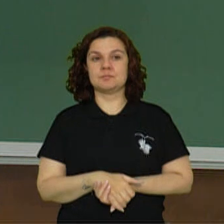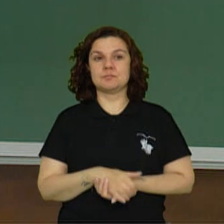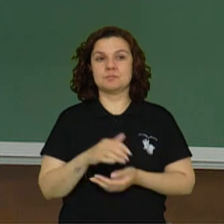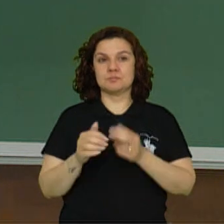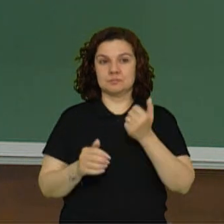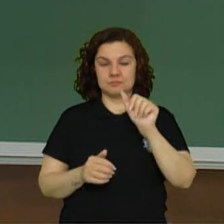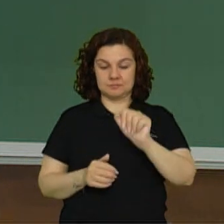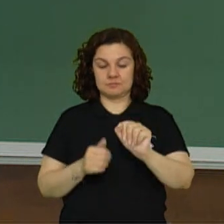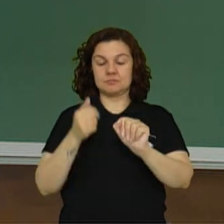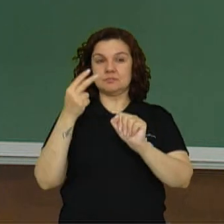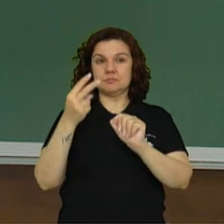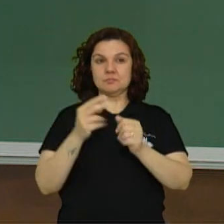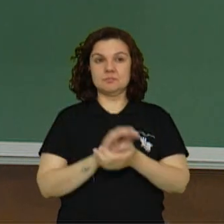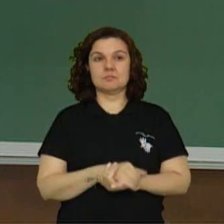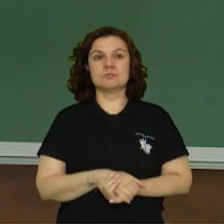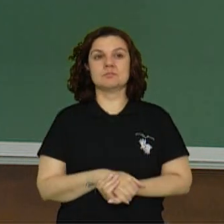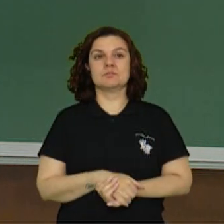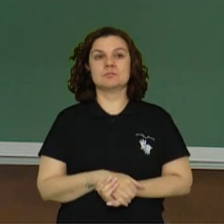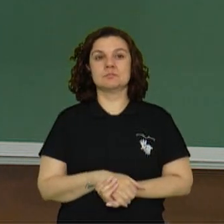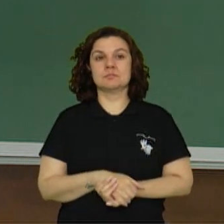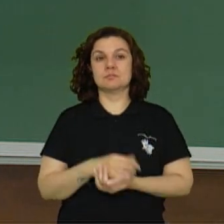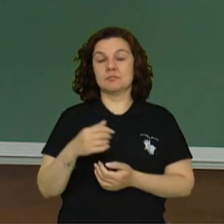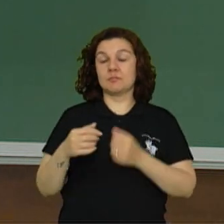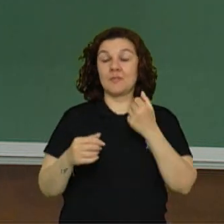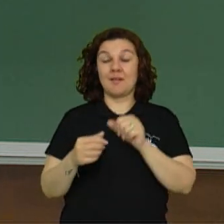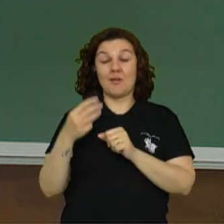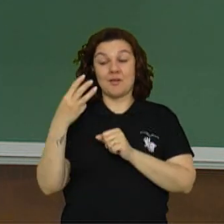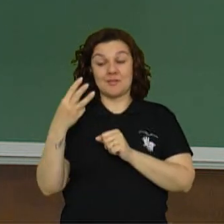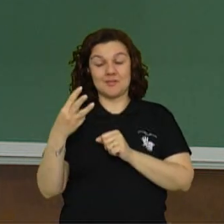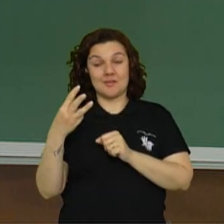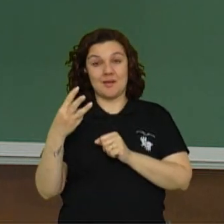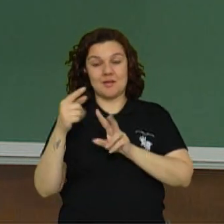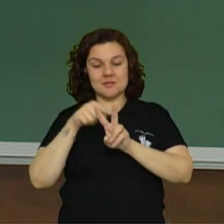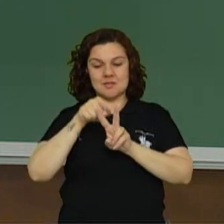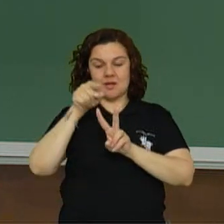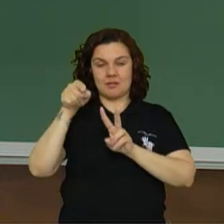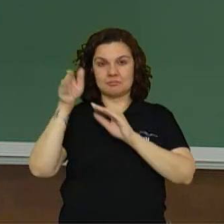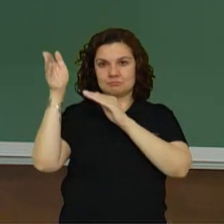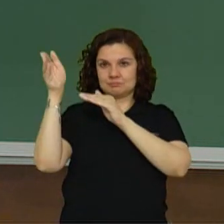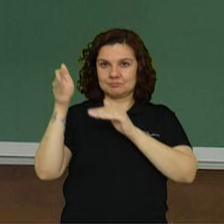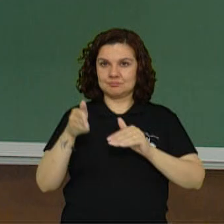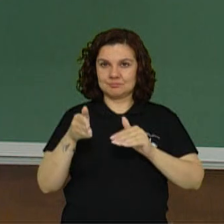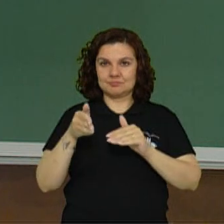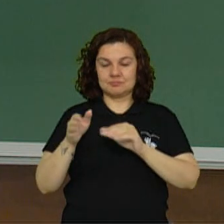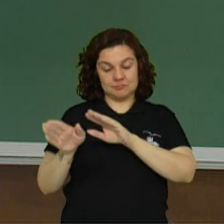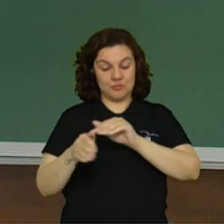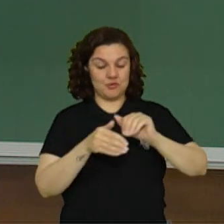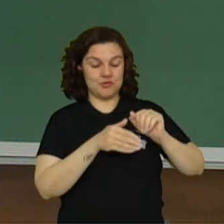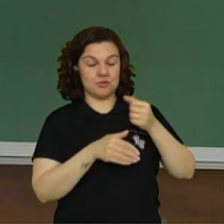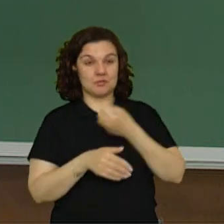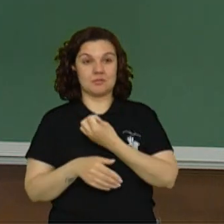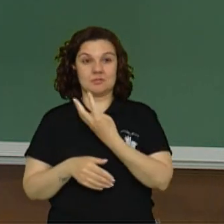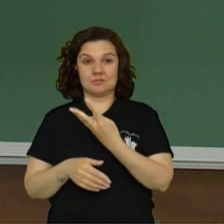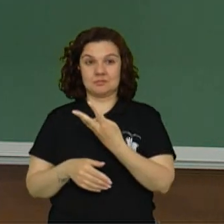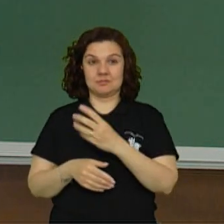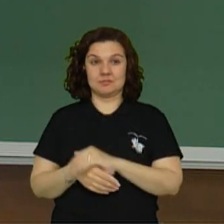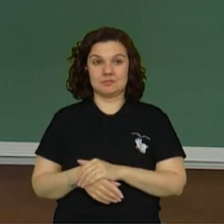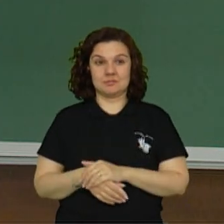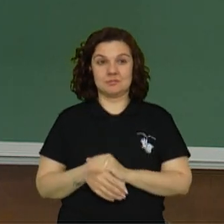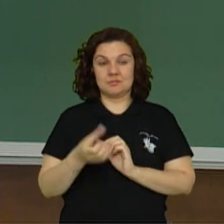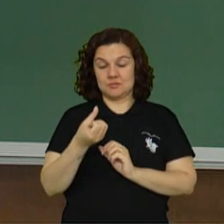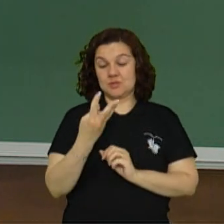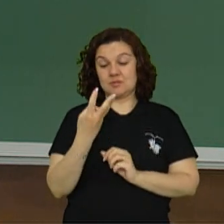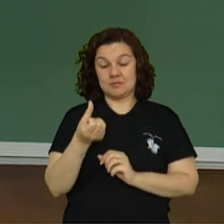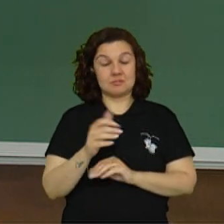do A ao quadrado. Quadrado da raiz, a raiz sai fora, ficou só o 3. E o quadrado